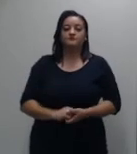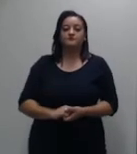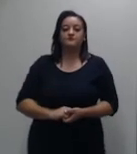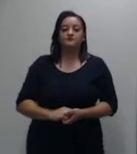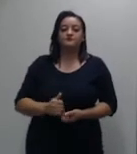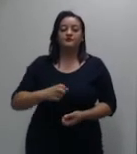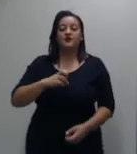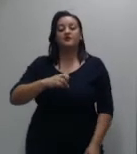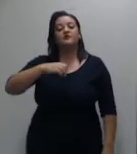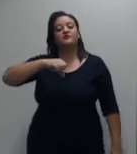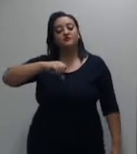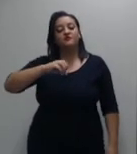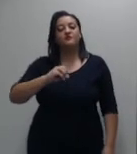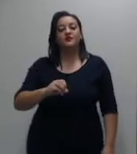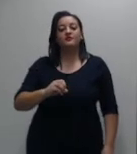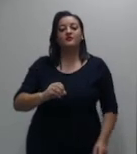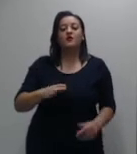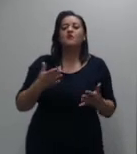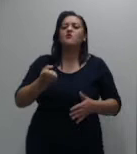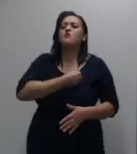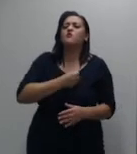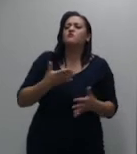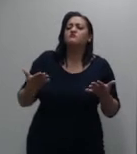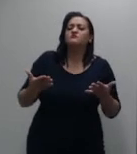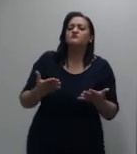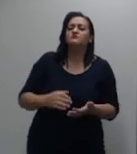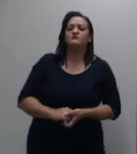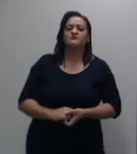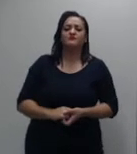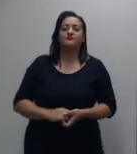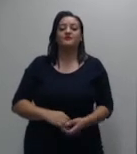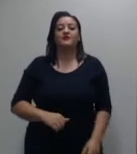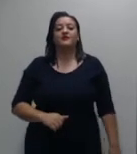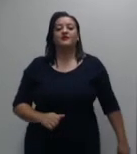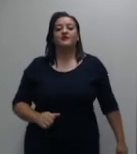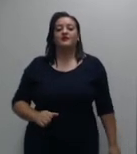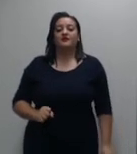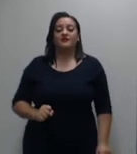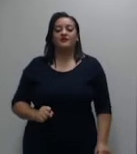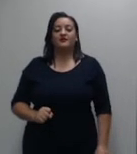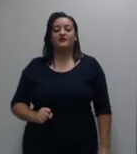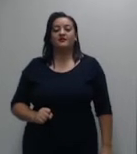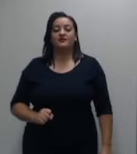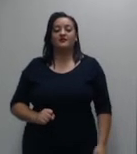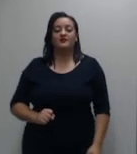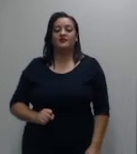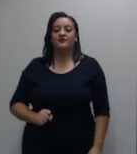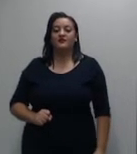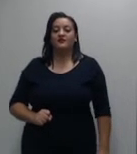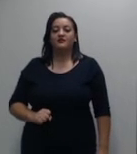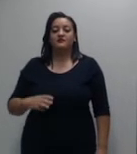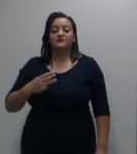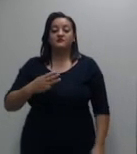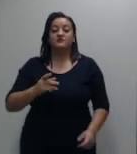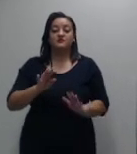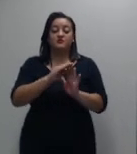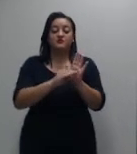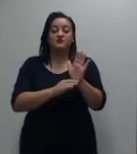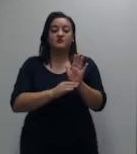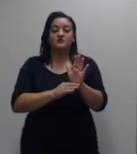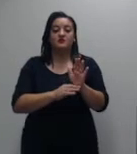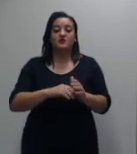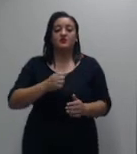590 Qual o número dele que tem um arroz doce faz parte da Ordem do dia e o